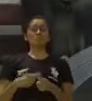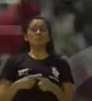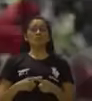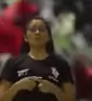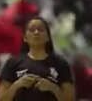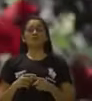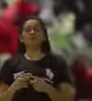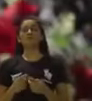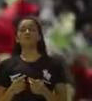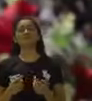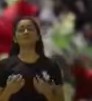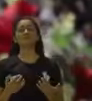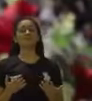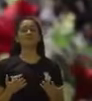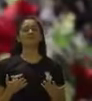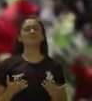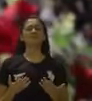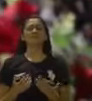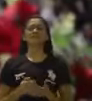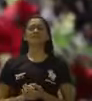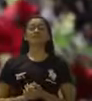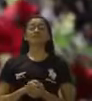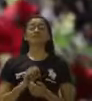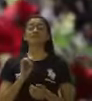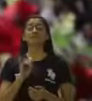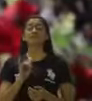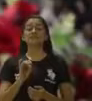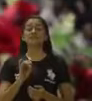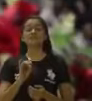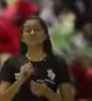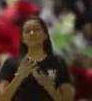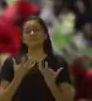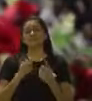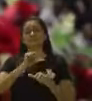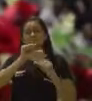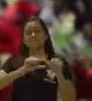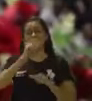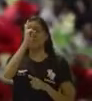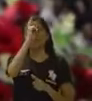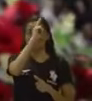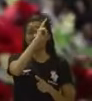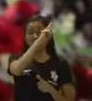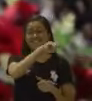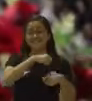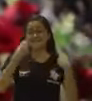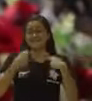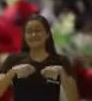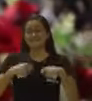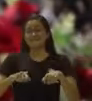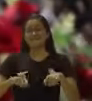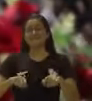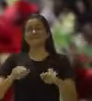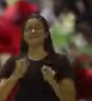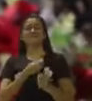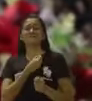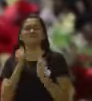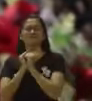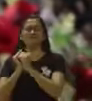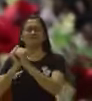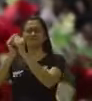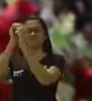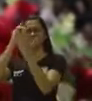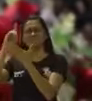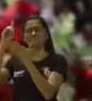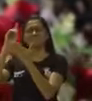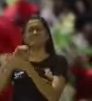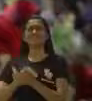Eis a razão porque você não vê mudança de vida, eis a razão porque você não vê mais cartas vivas, eis